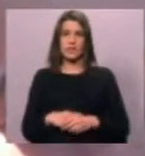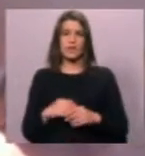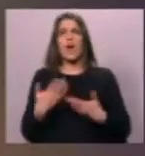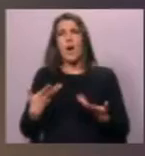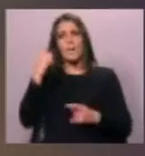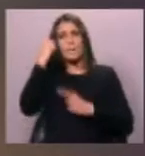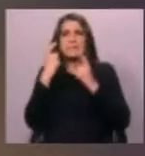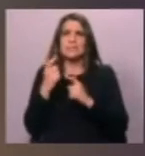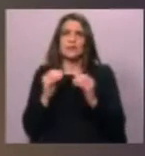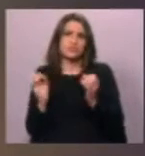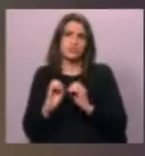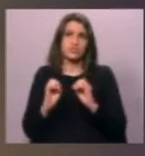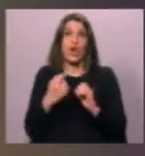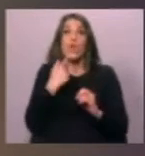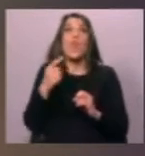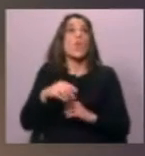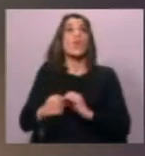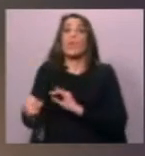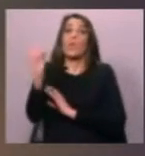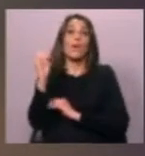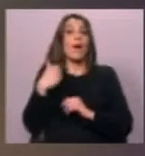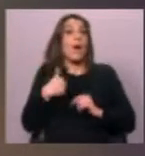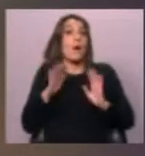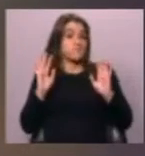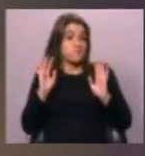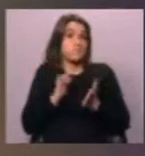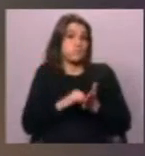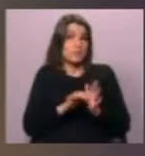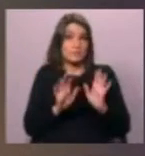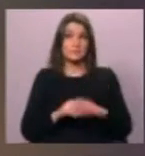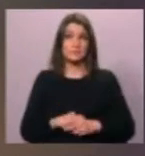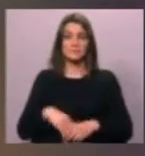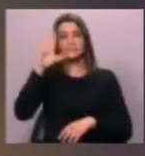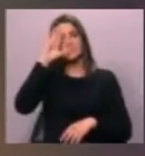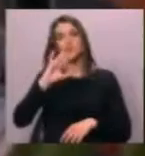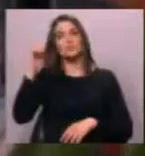moment. And never say never. Pipa agradece ao Estado português a